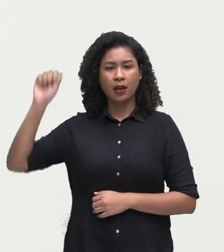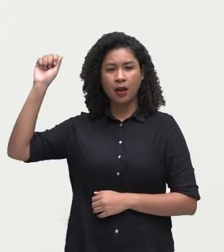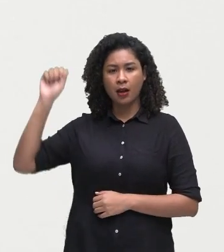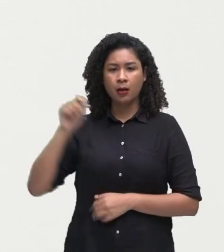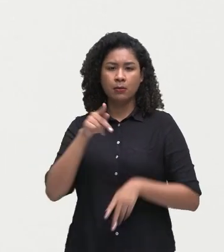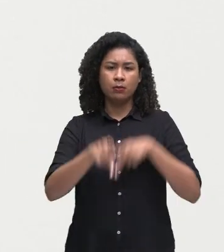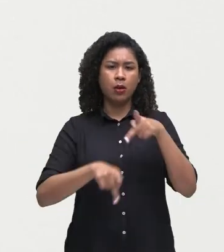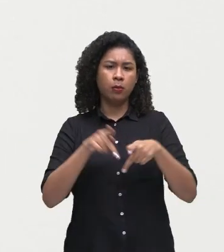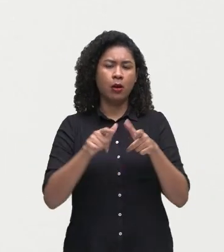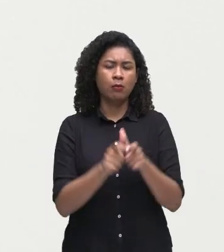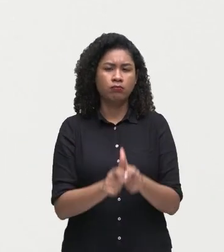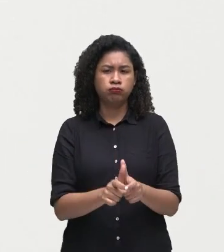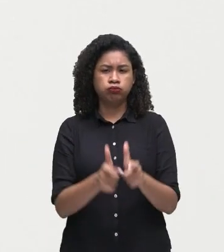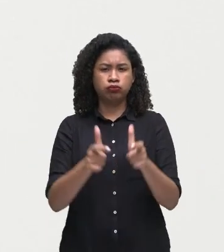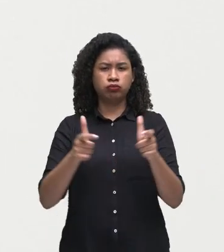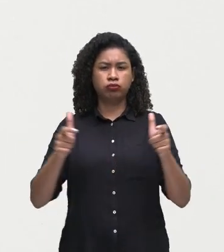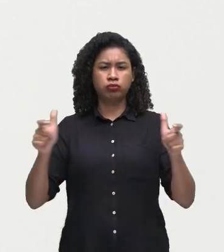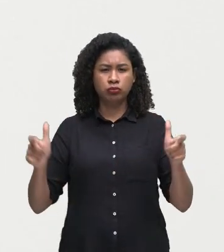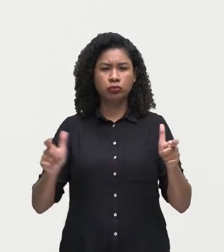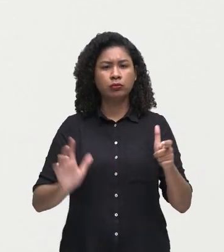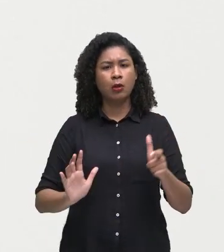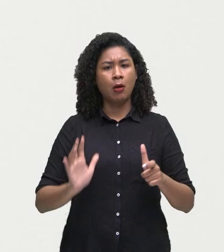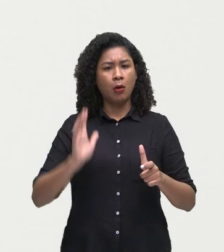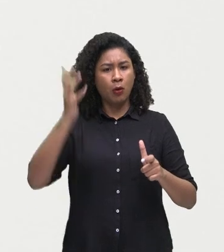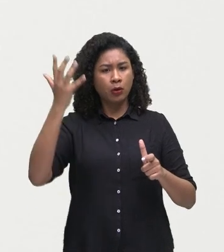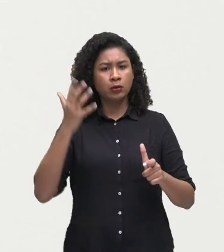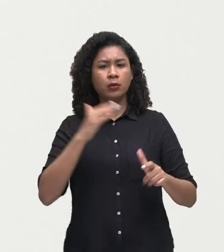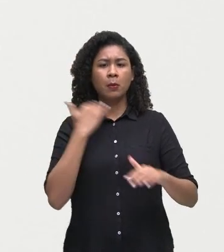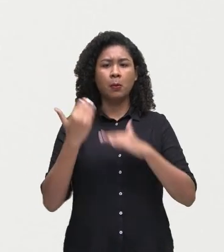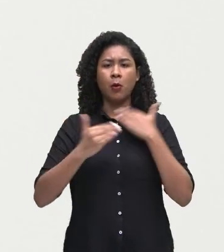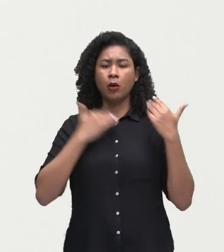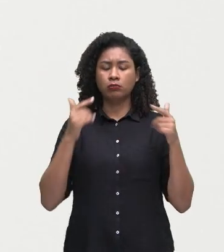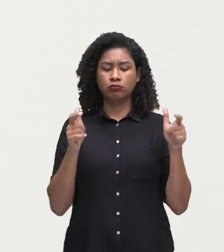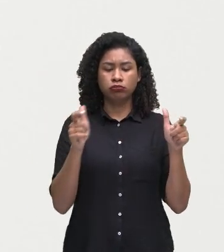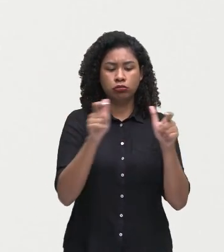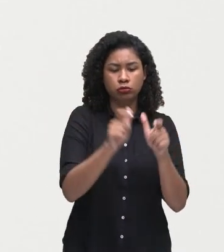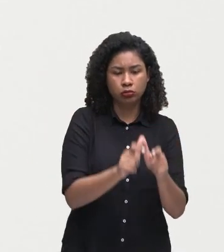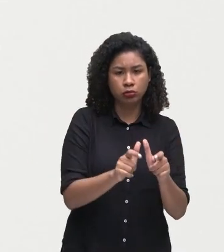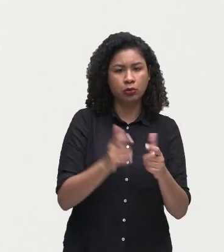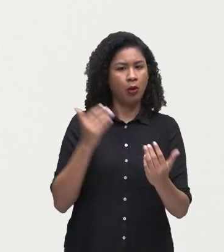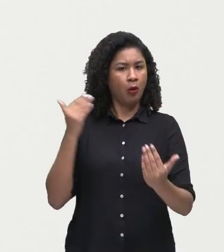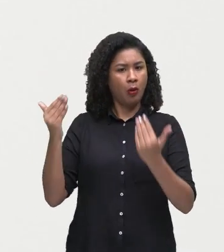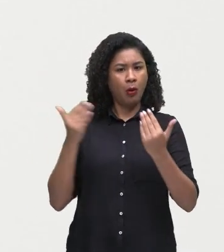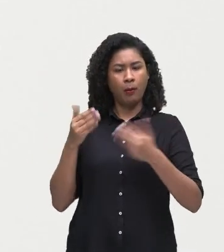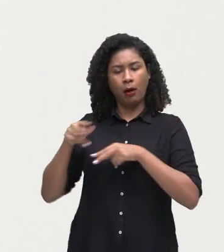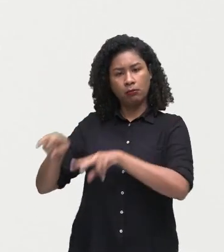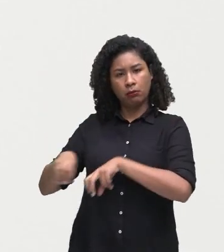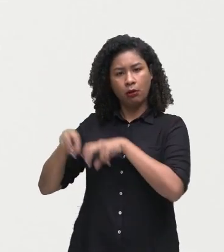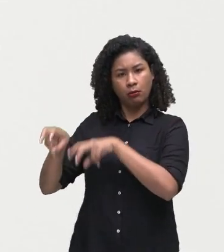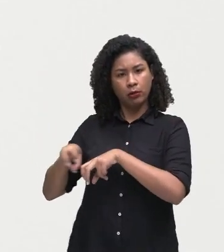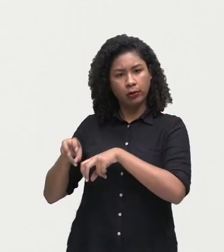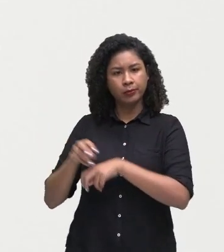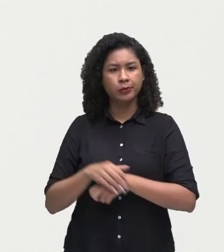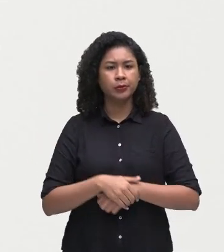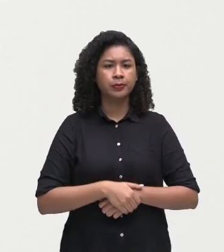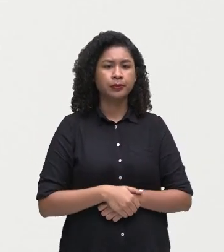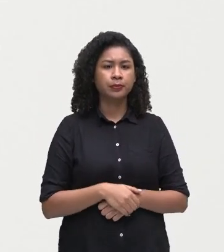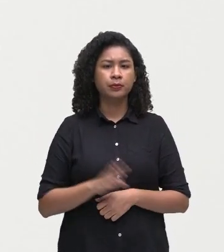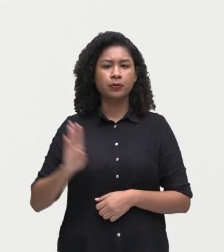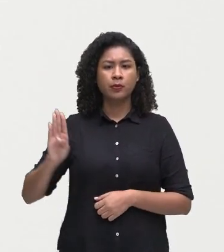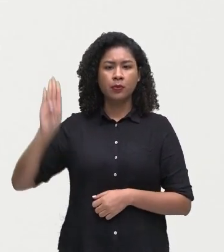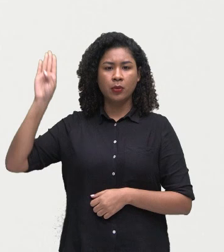cidades, onde os índices de mortalidade eram menores do que no campo. Letra B. Diminuição das taxas e